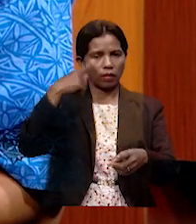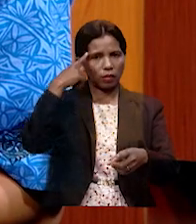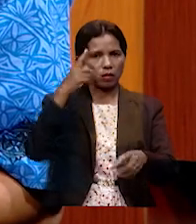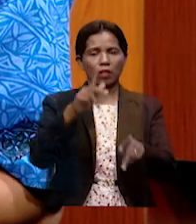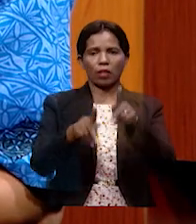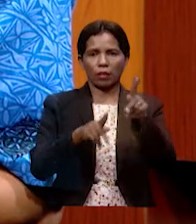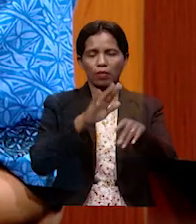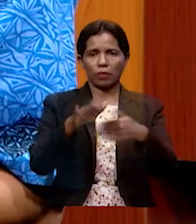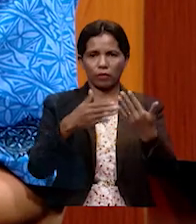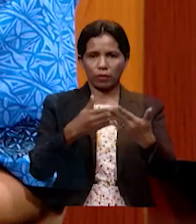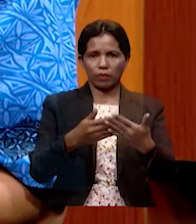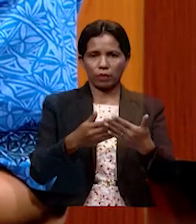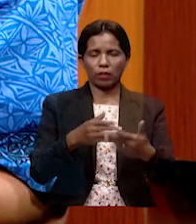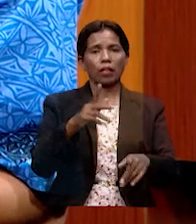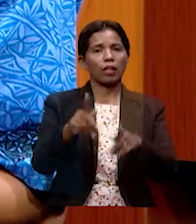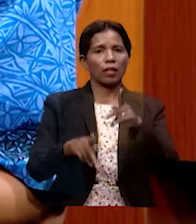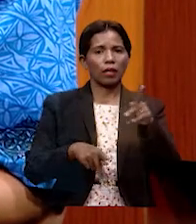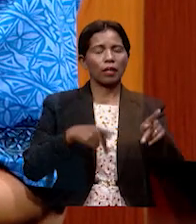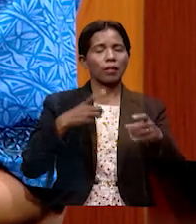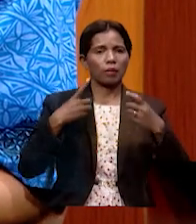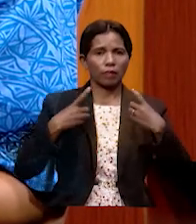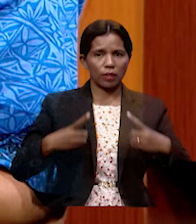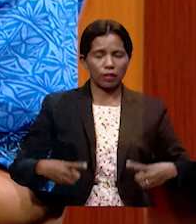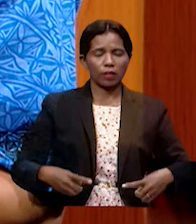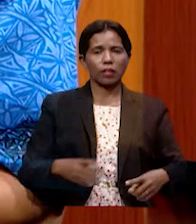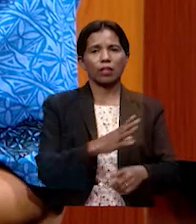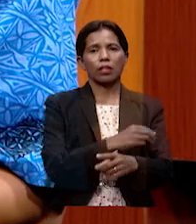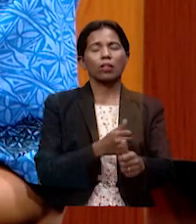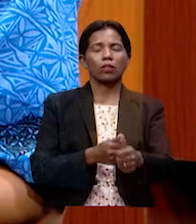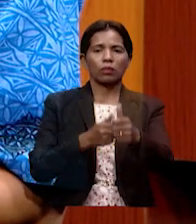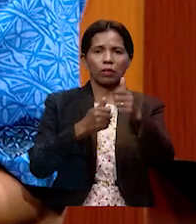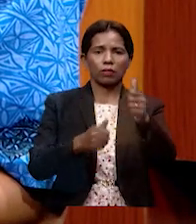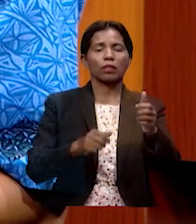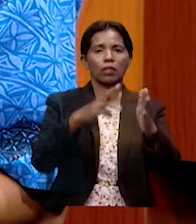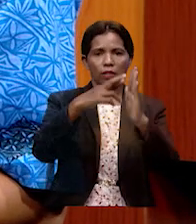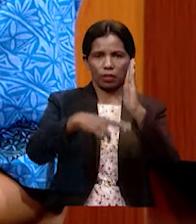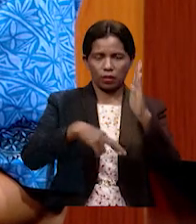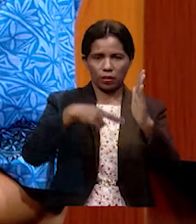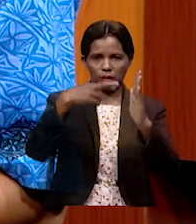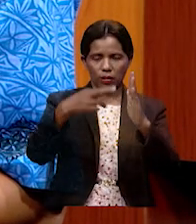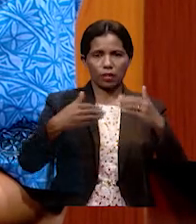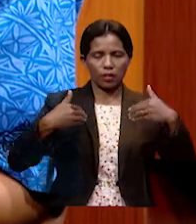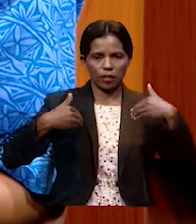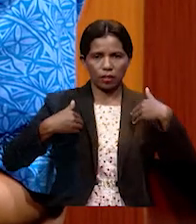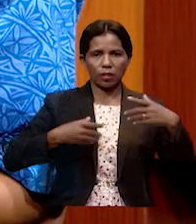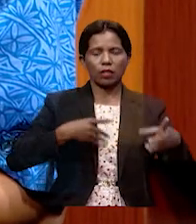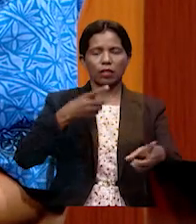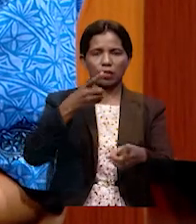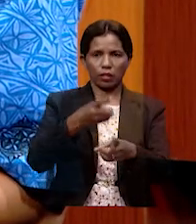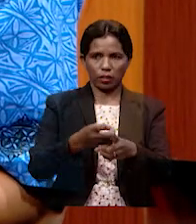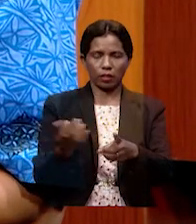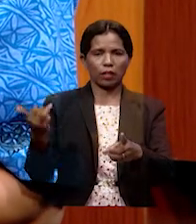cidadão Sira. Lili, o cidadão Sira não é uma preenciona critério e o direito a exercer a